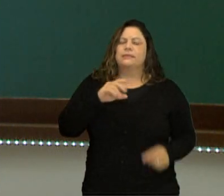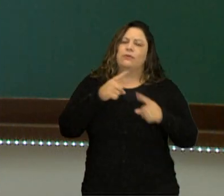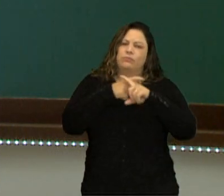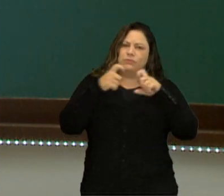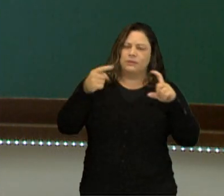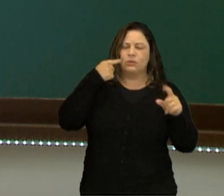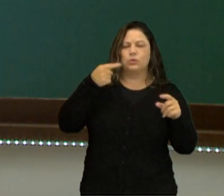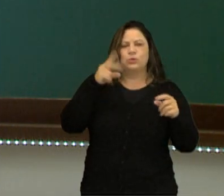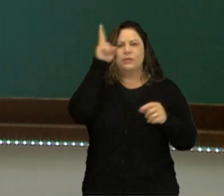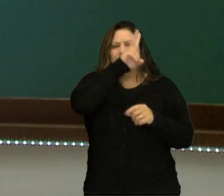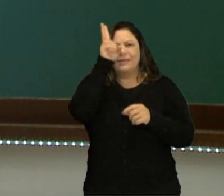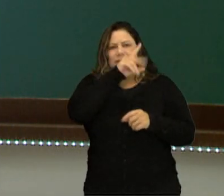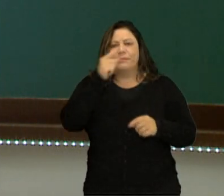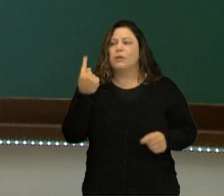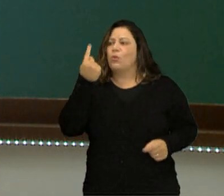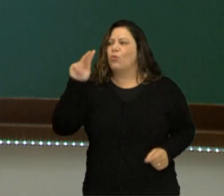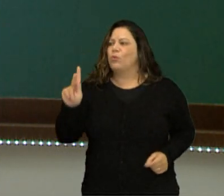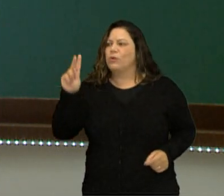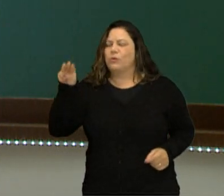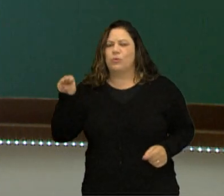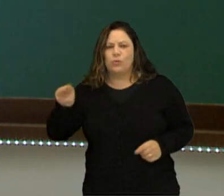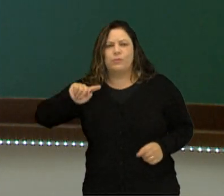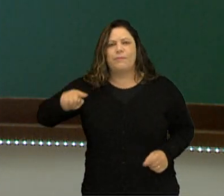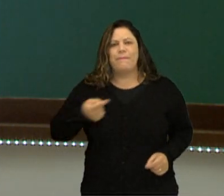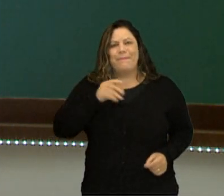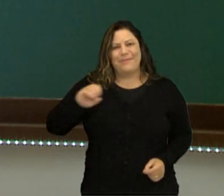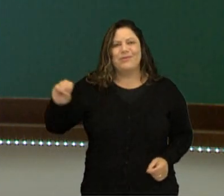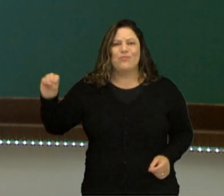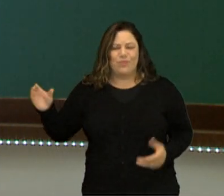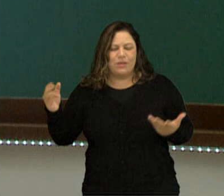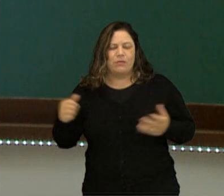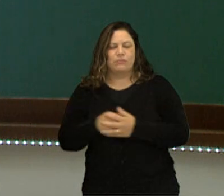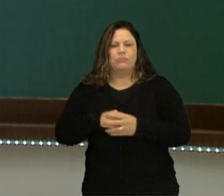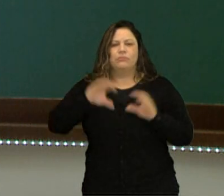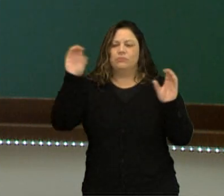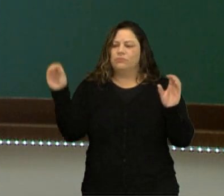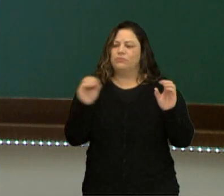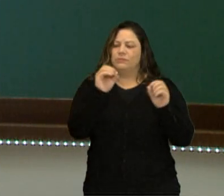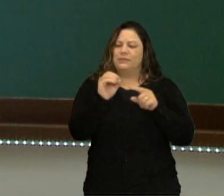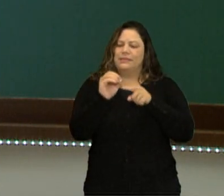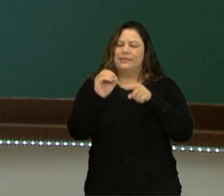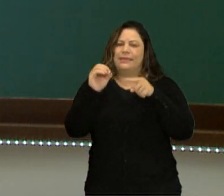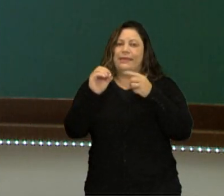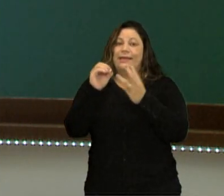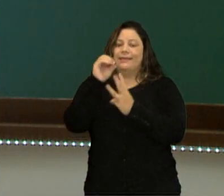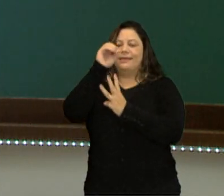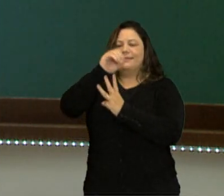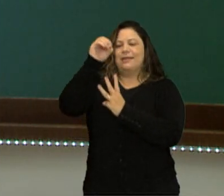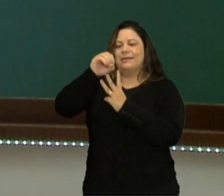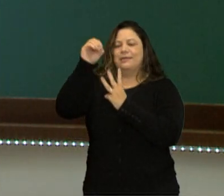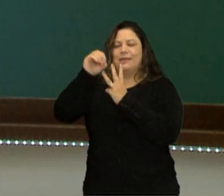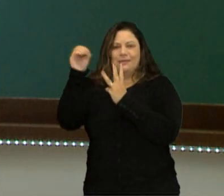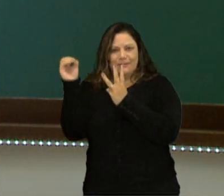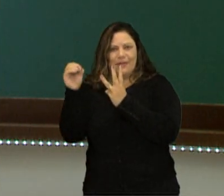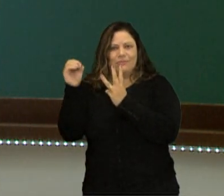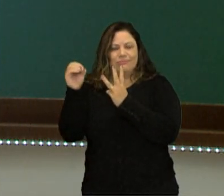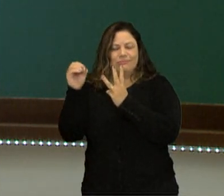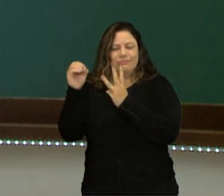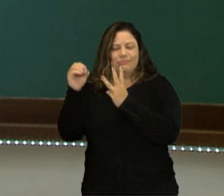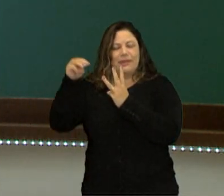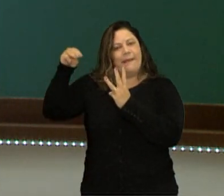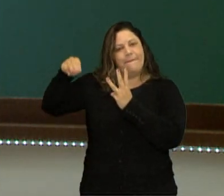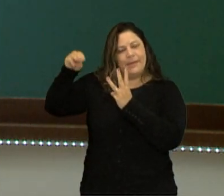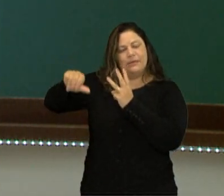pessoal, 1 quilômetro ele tem 1000 metros. Então, se você agregar 3 zeros, você transformou aquela distância em quilômetro, se transformou em